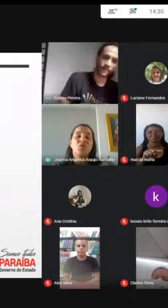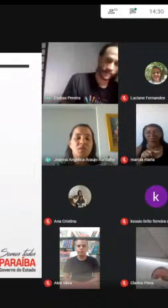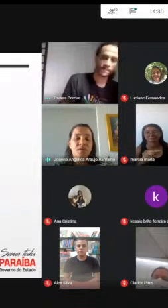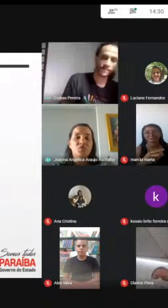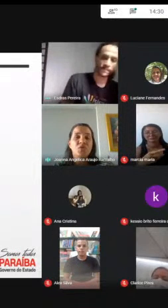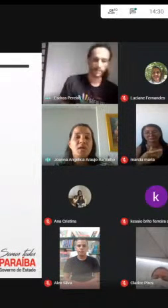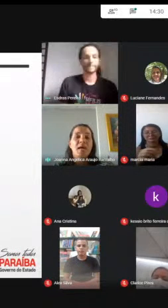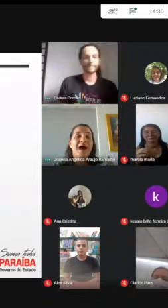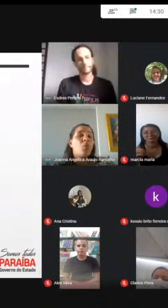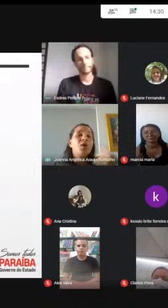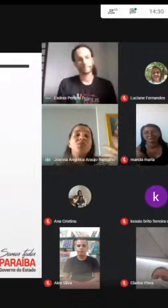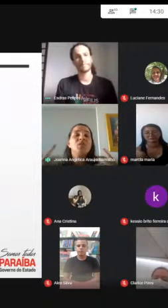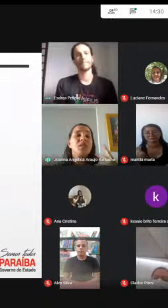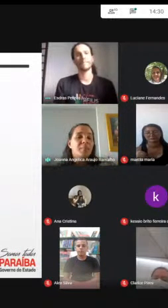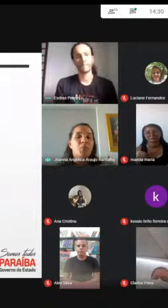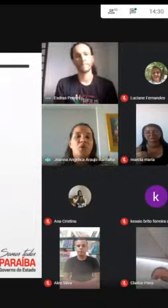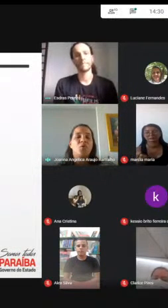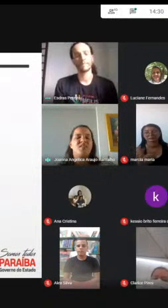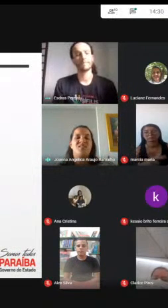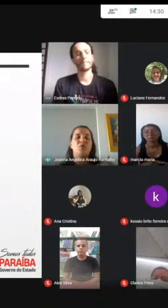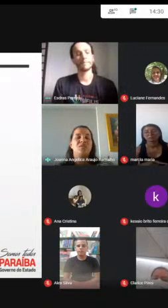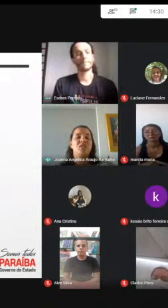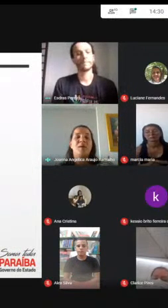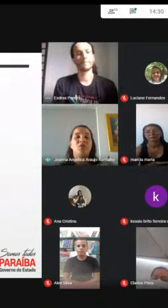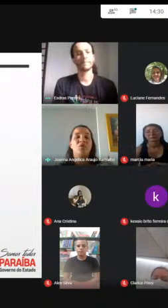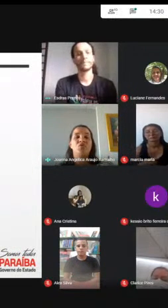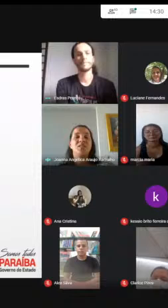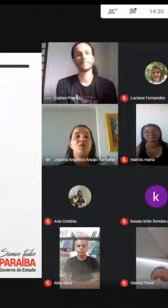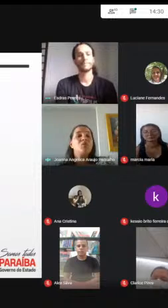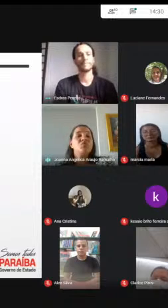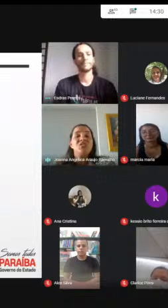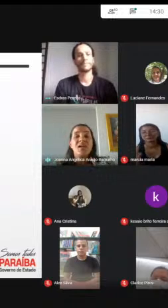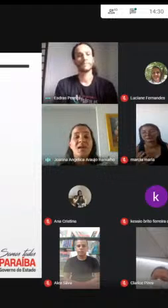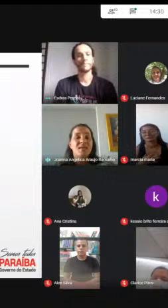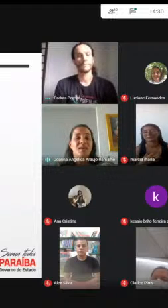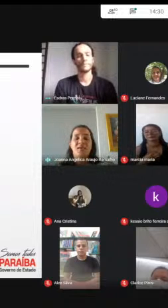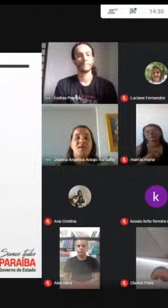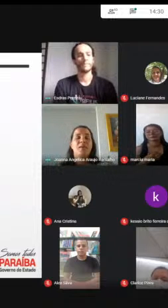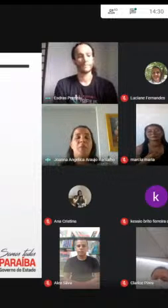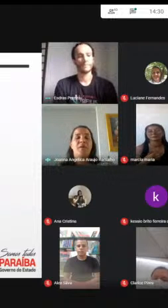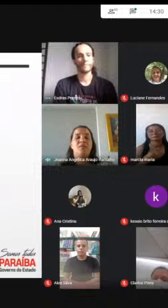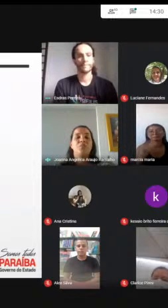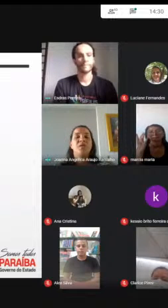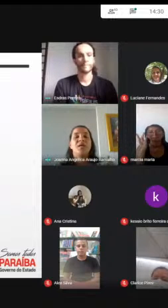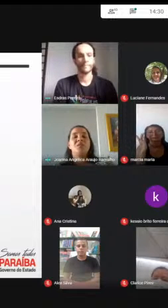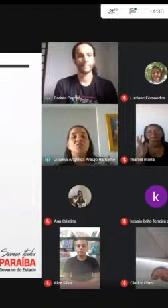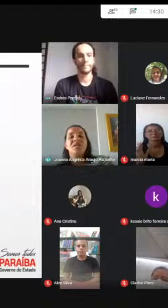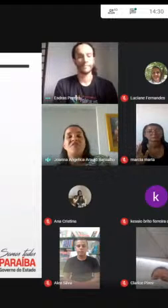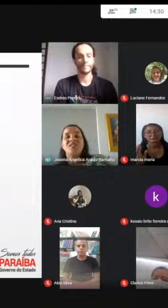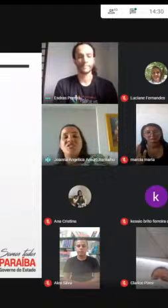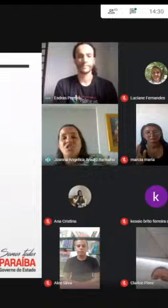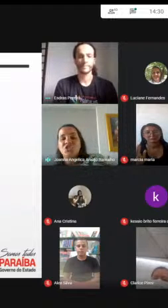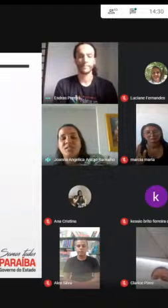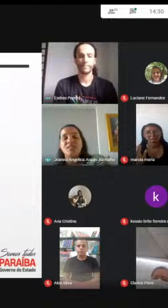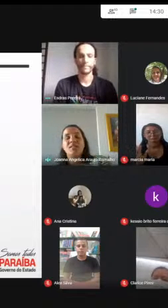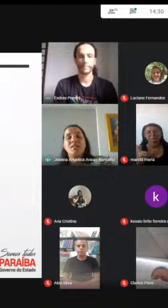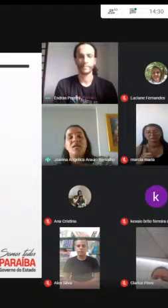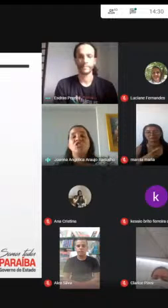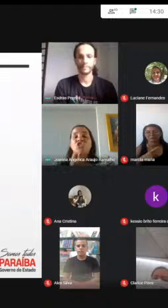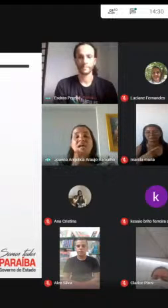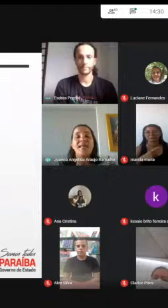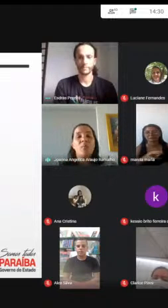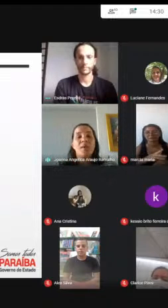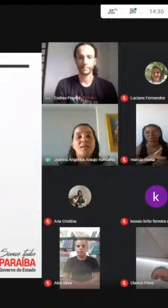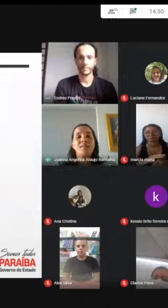momento nos encontramos, há quanto tempo que eu estou com essa sintomatologia. Então, eu não sei em que momento. Então, sífilis em